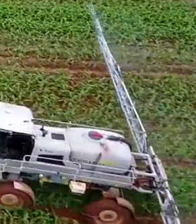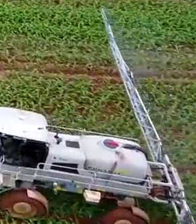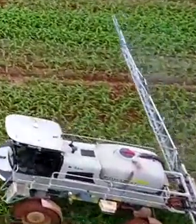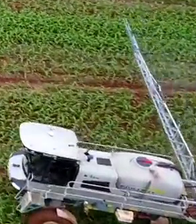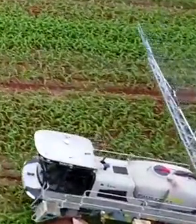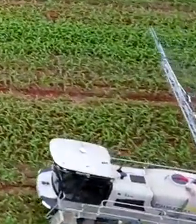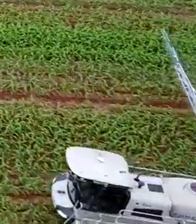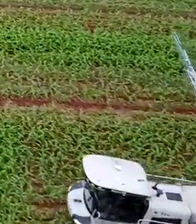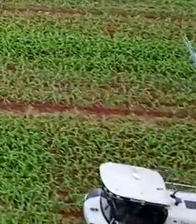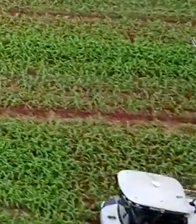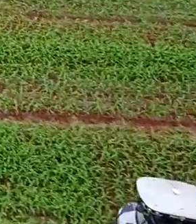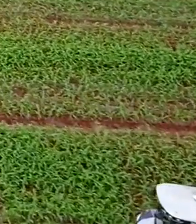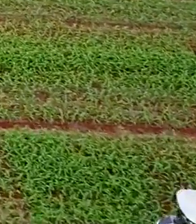Legenda Adriana